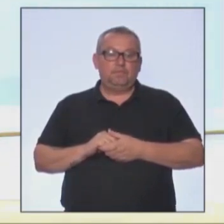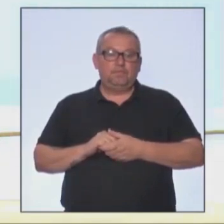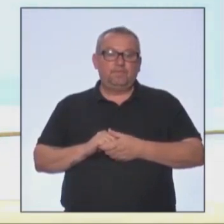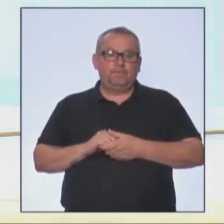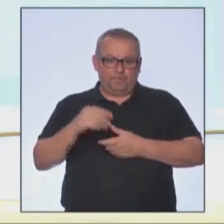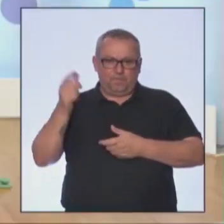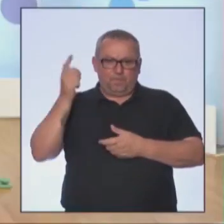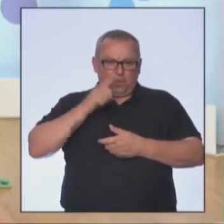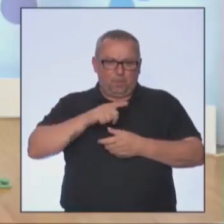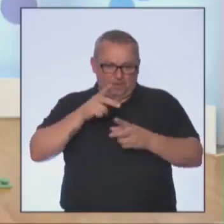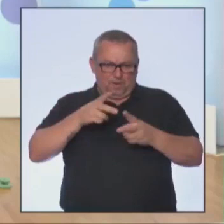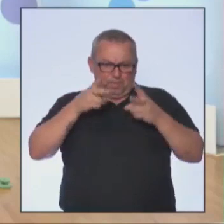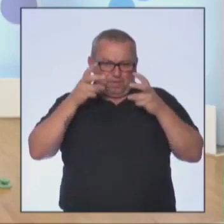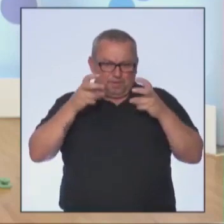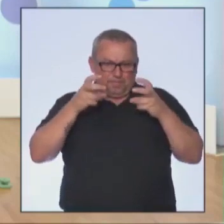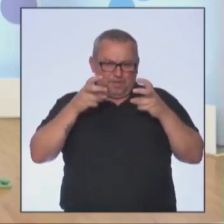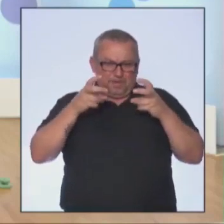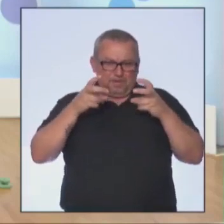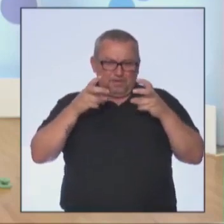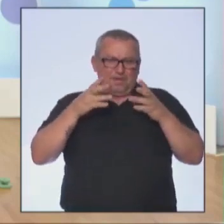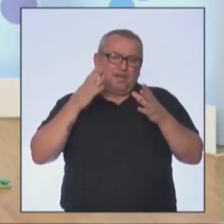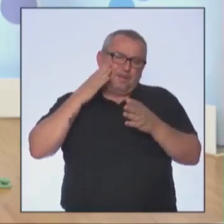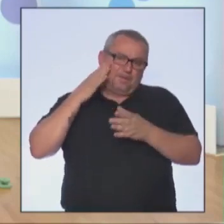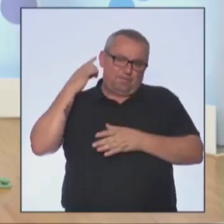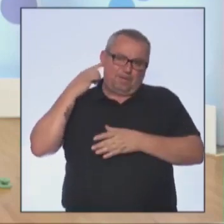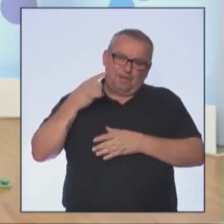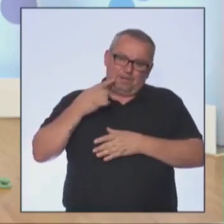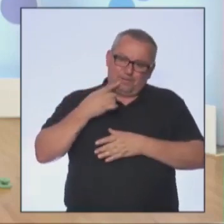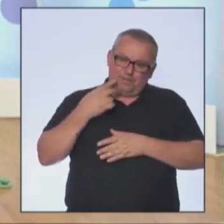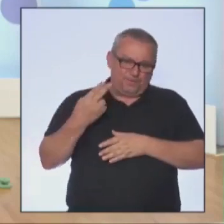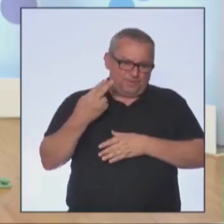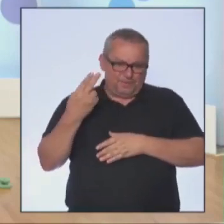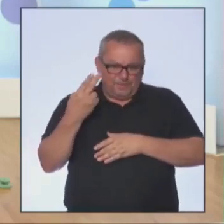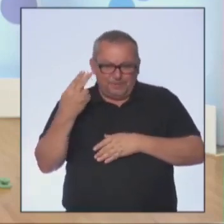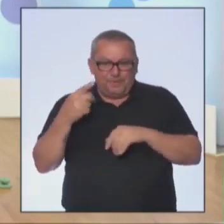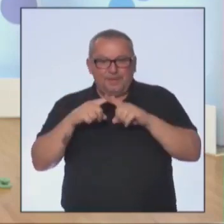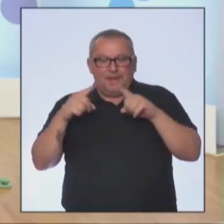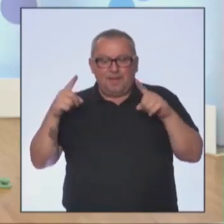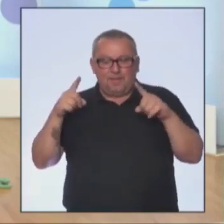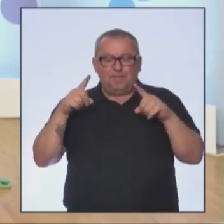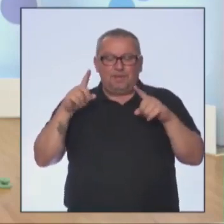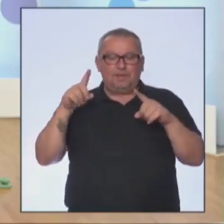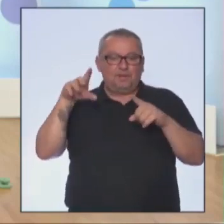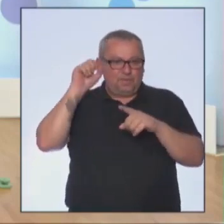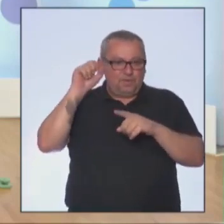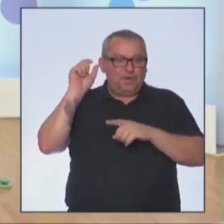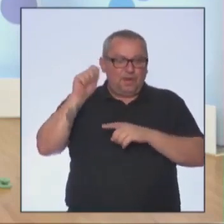Conseguiu perceber uma diferença? Olha, eu sinceramente não consegui, não percebi. Mente.